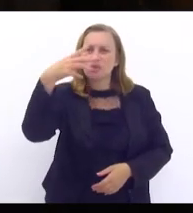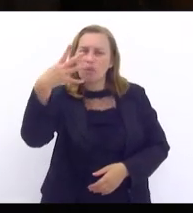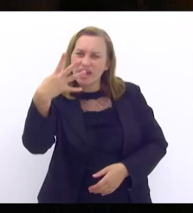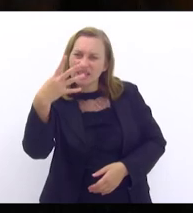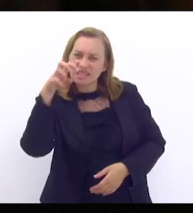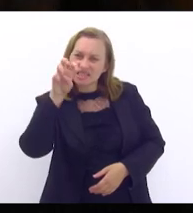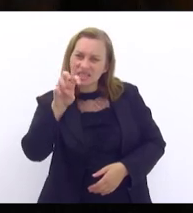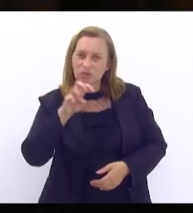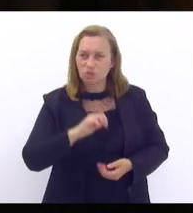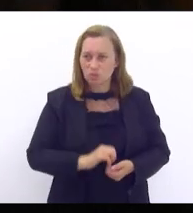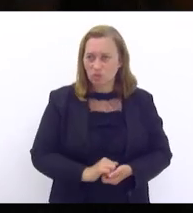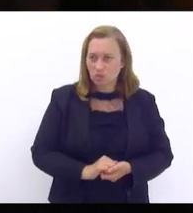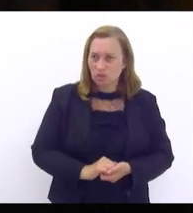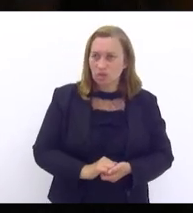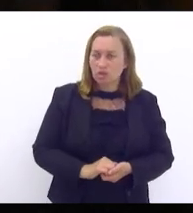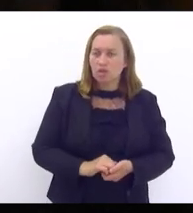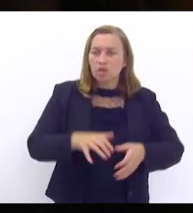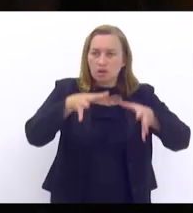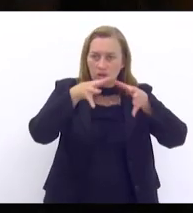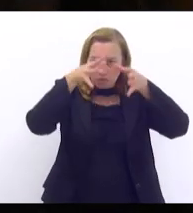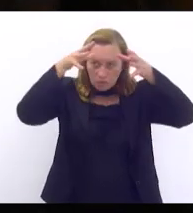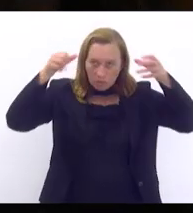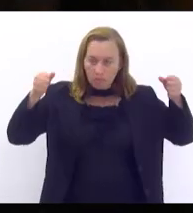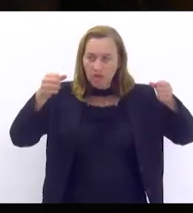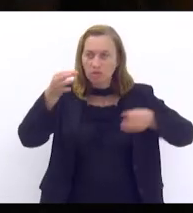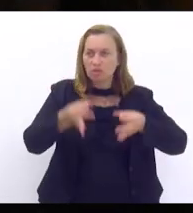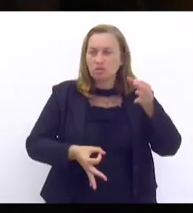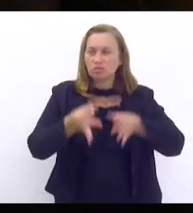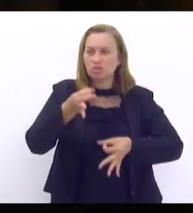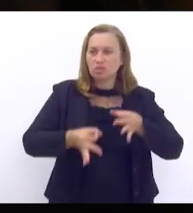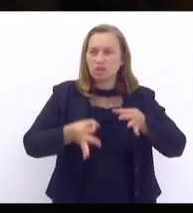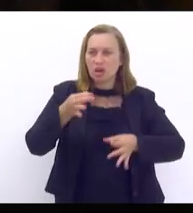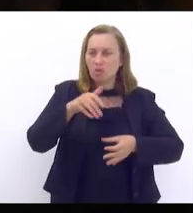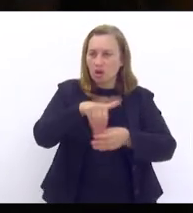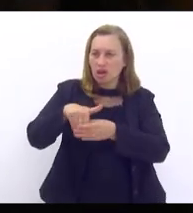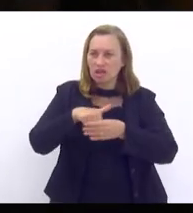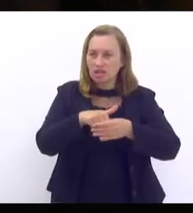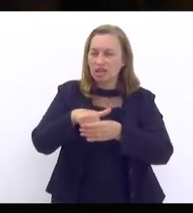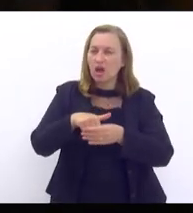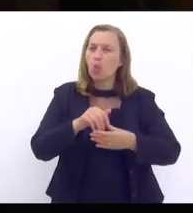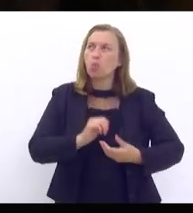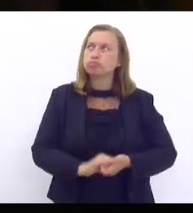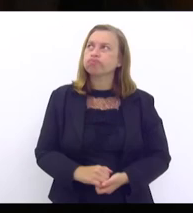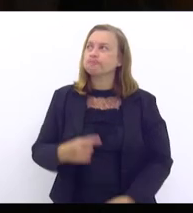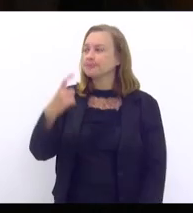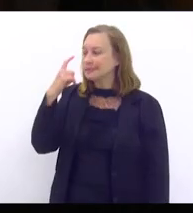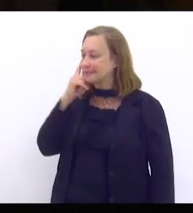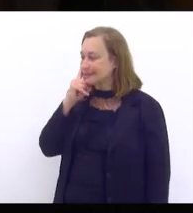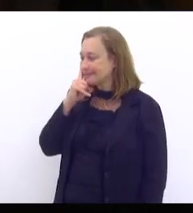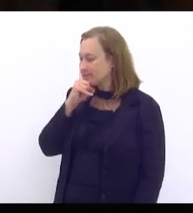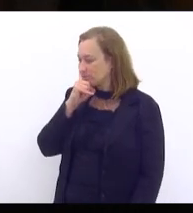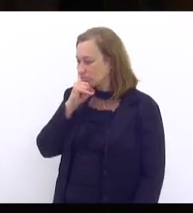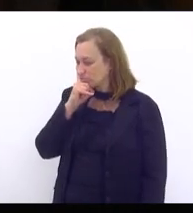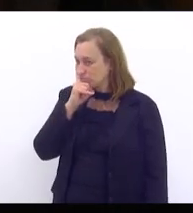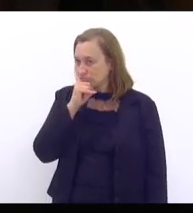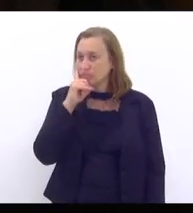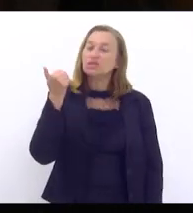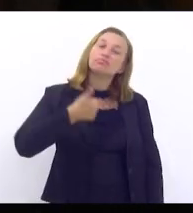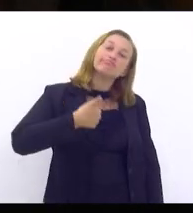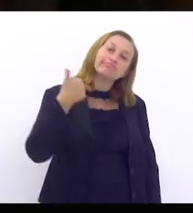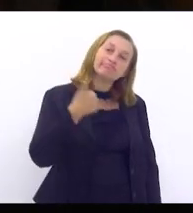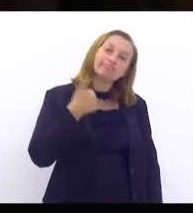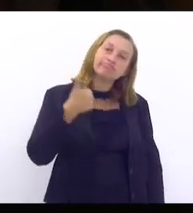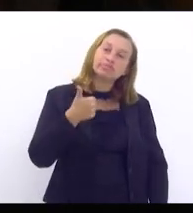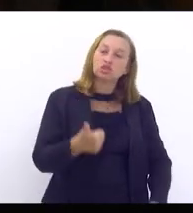1945. Superior Tribunal Eleitoral, se a gente considerar a primeiro ato